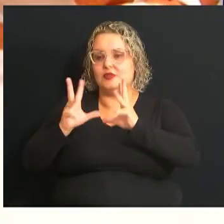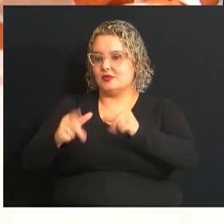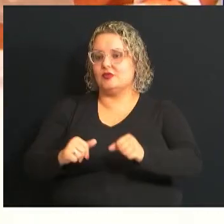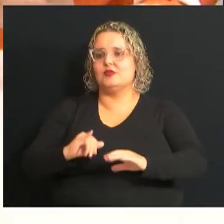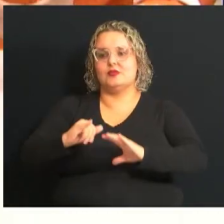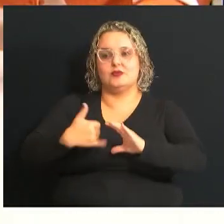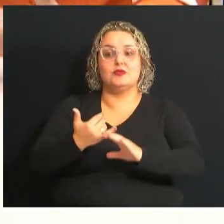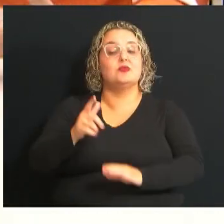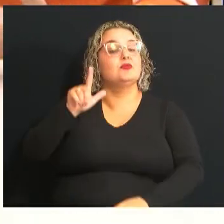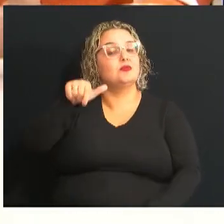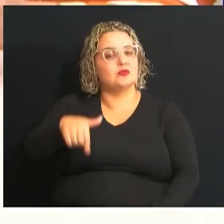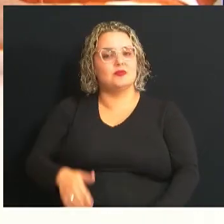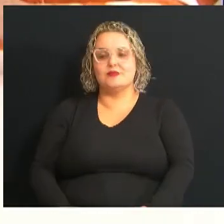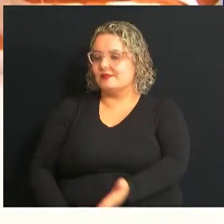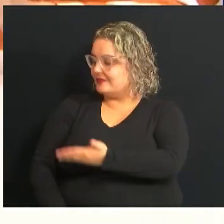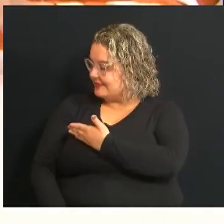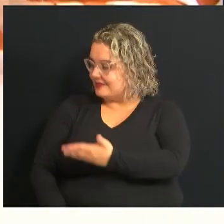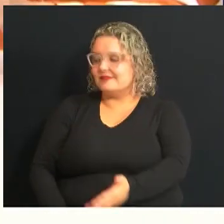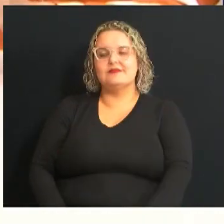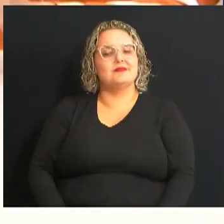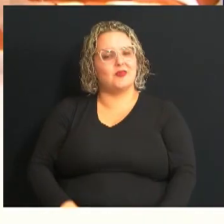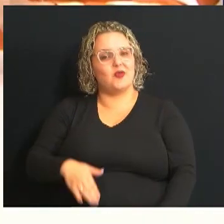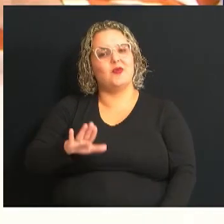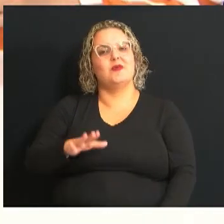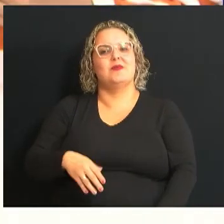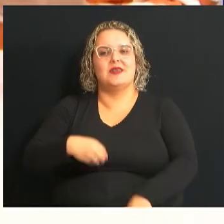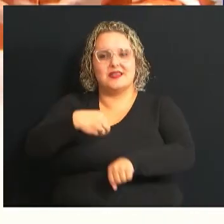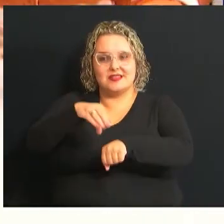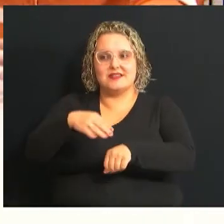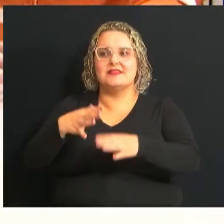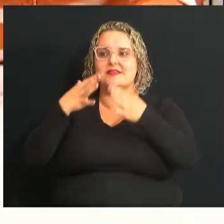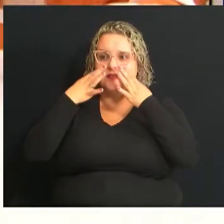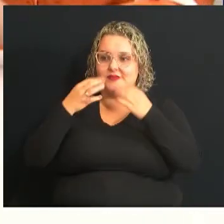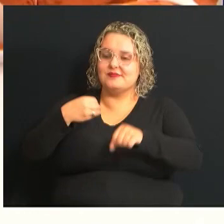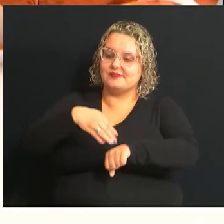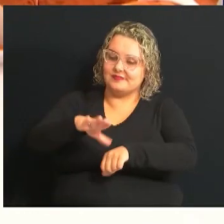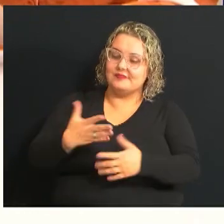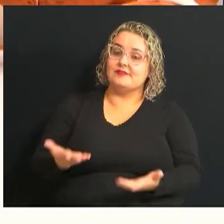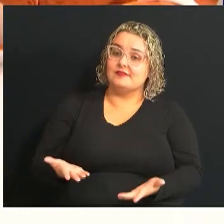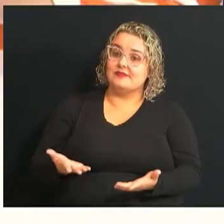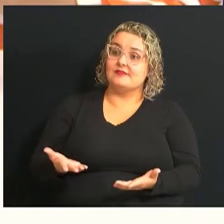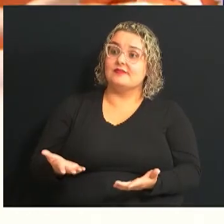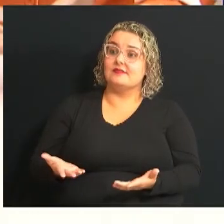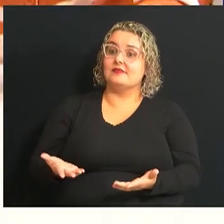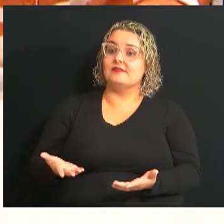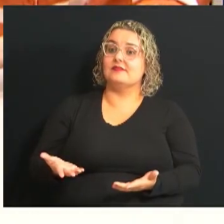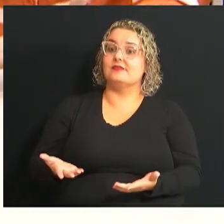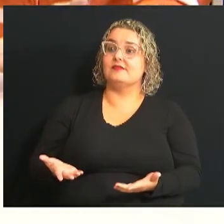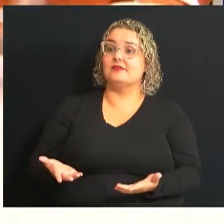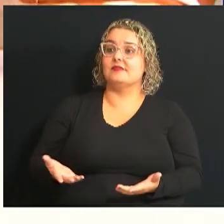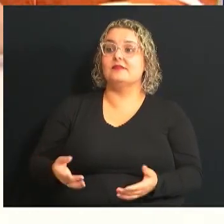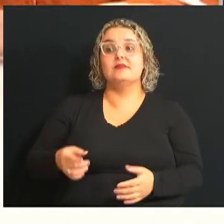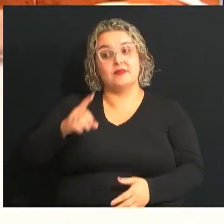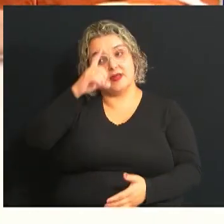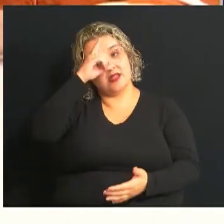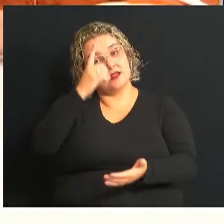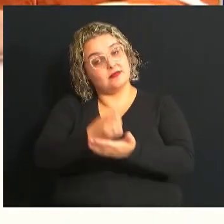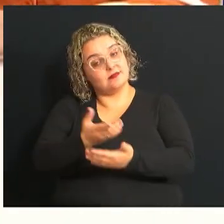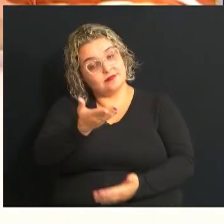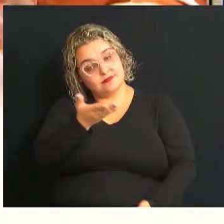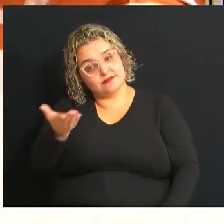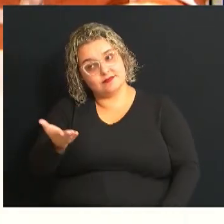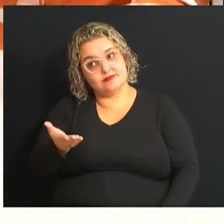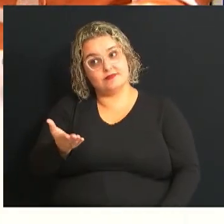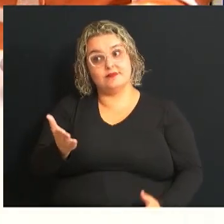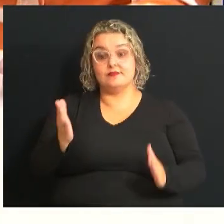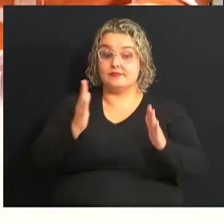para pegar aí com mais atenção essas dicas que a gente deu agora. Fica aí a decisão para vocês, se vai ser de